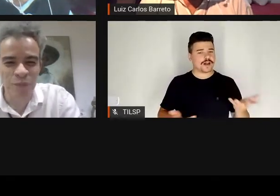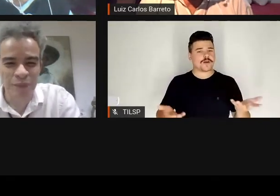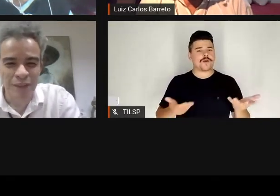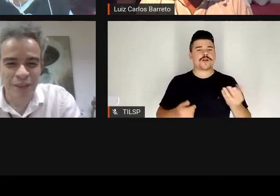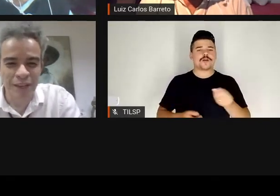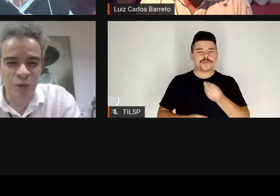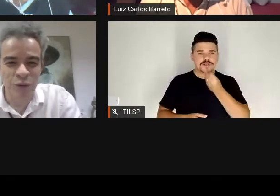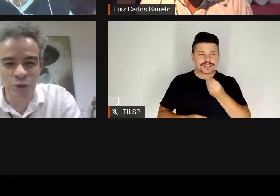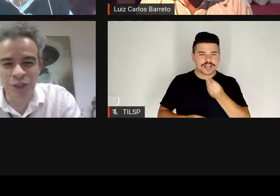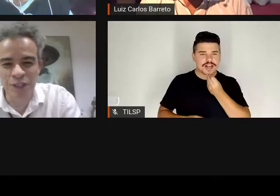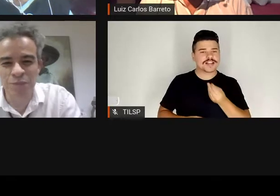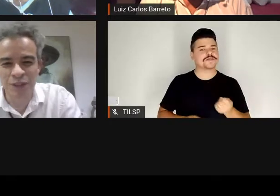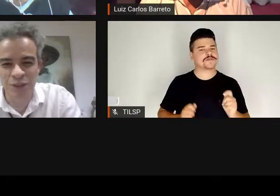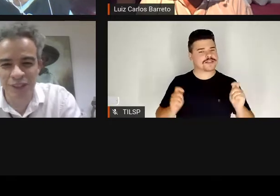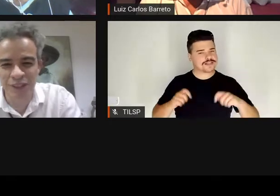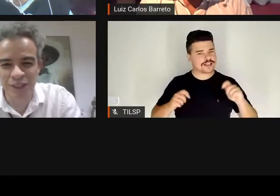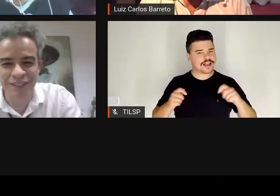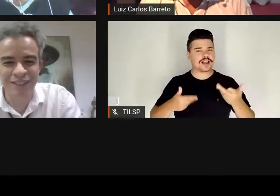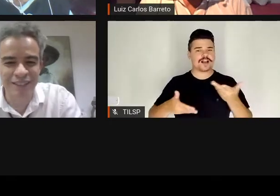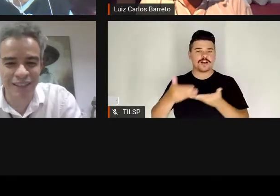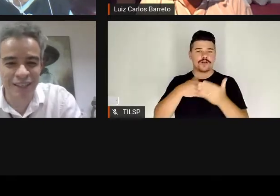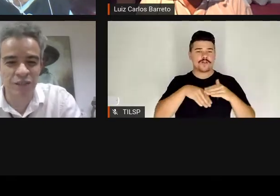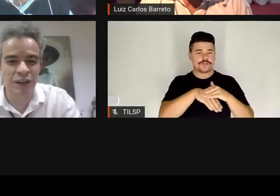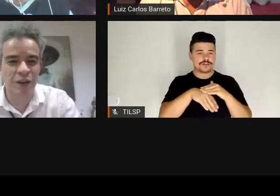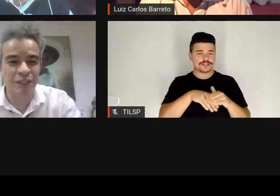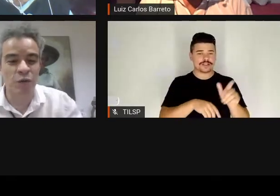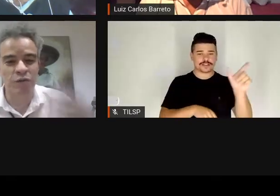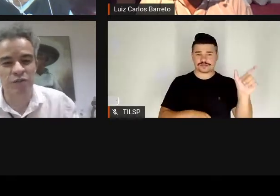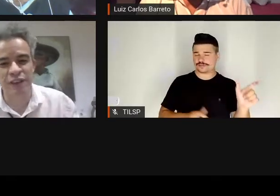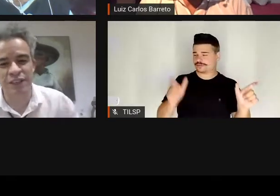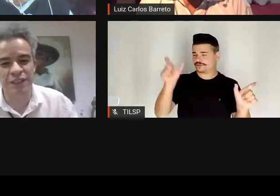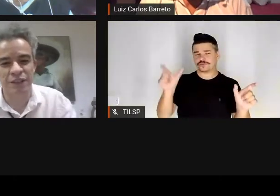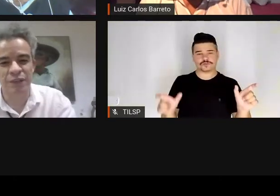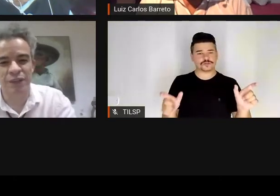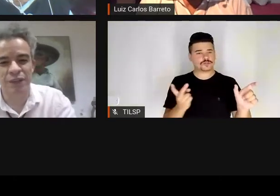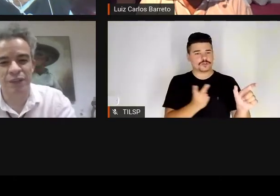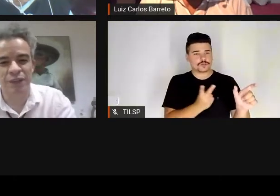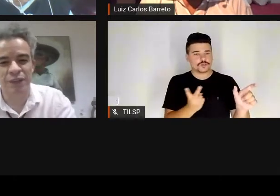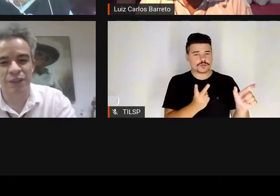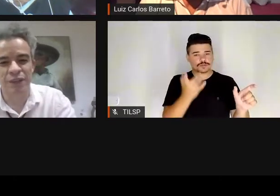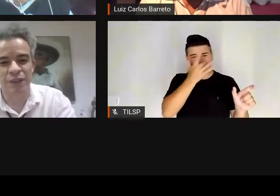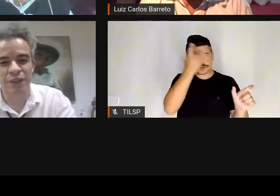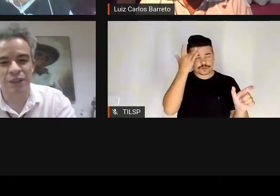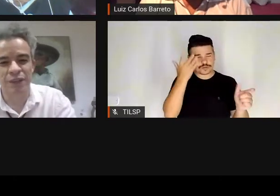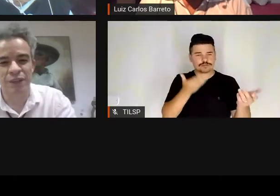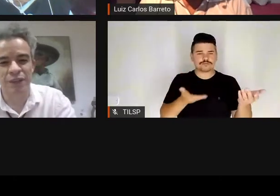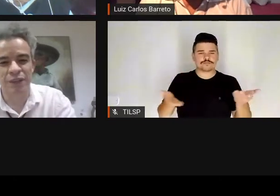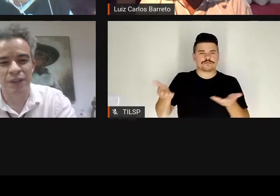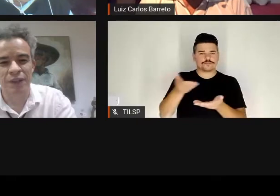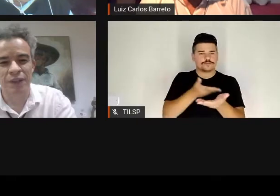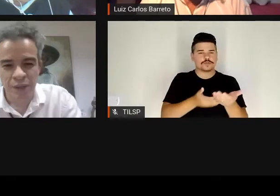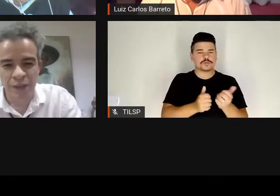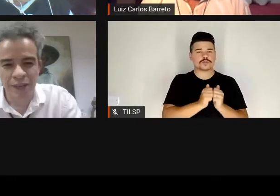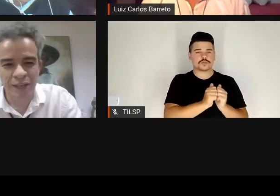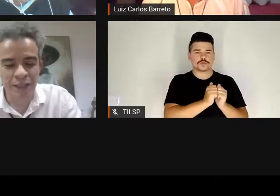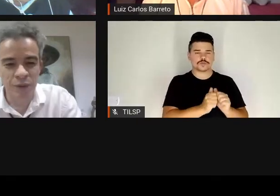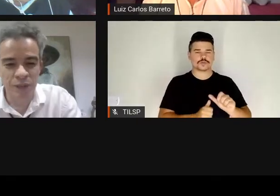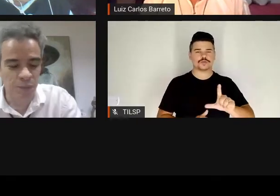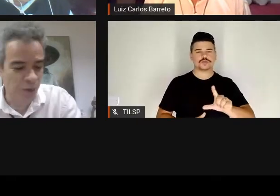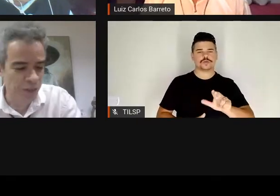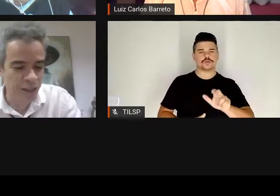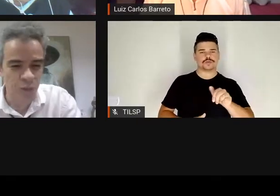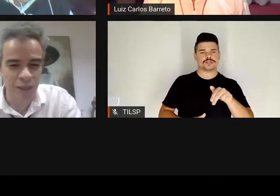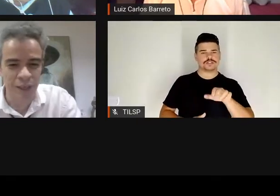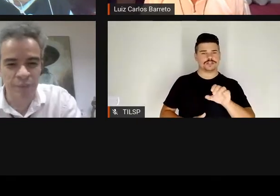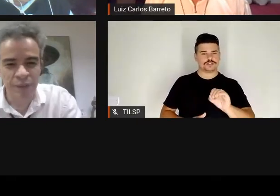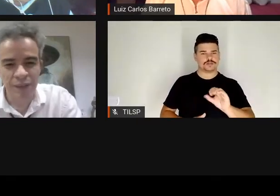um pouco, né, com duas personagens, né, que tiveram essa convivência com o Luciano